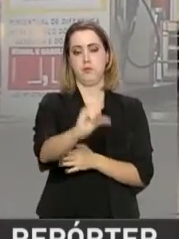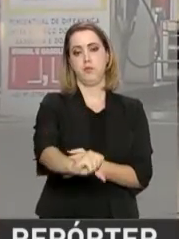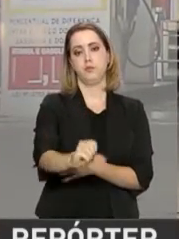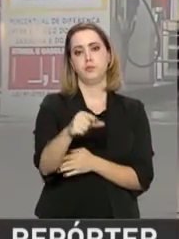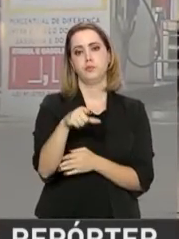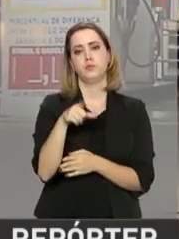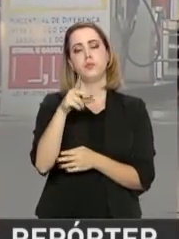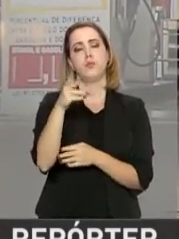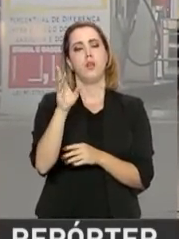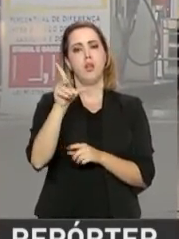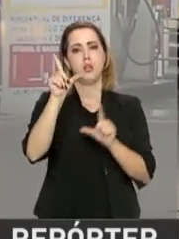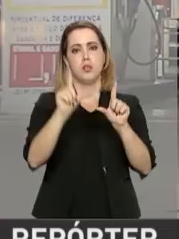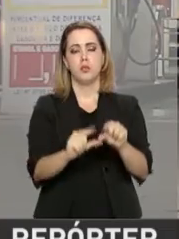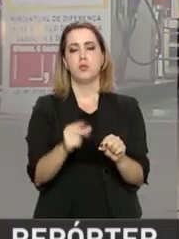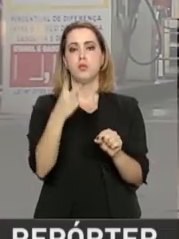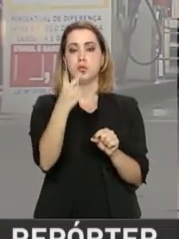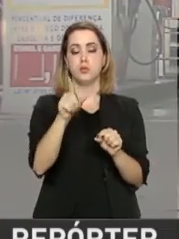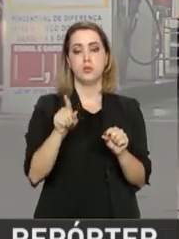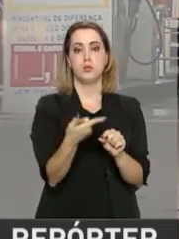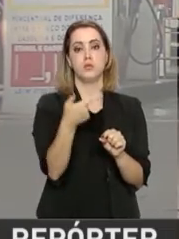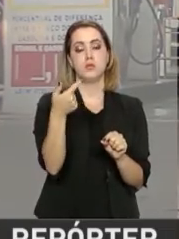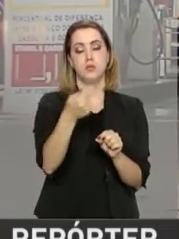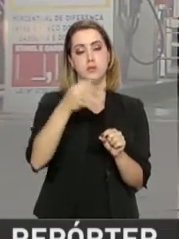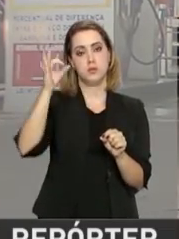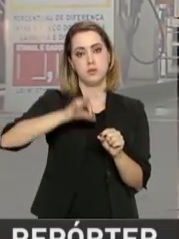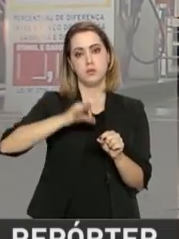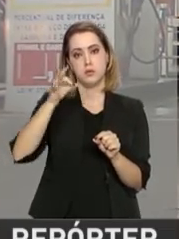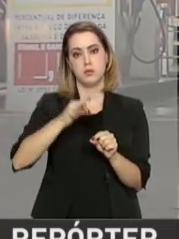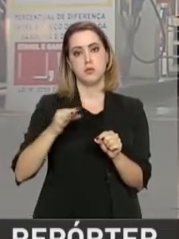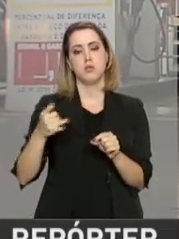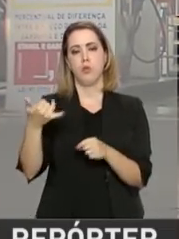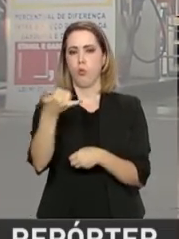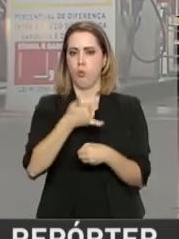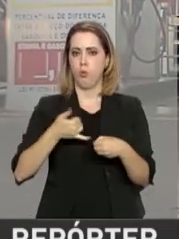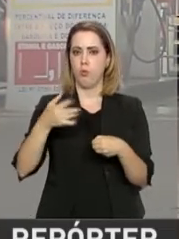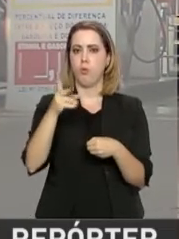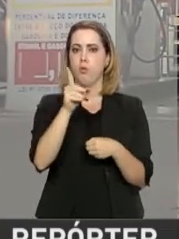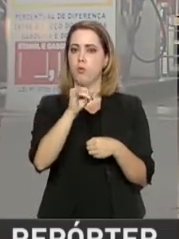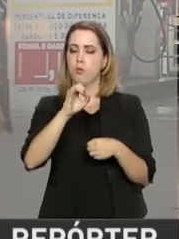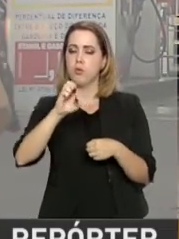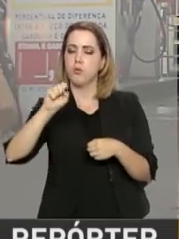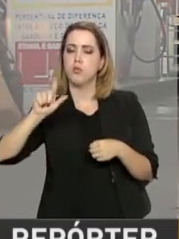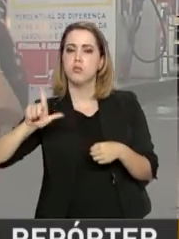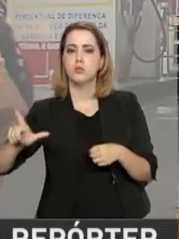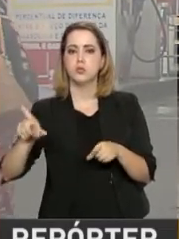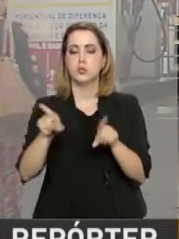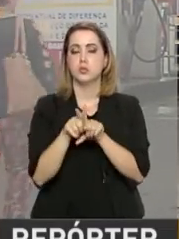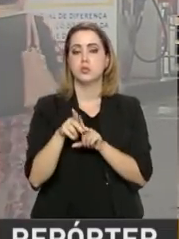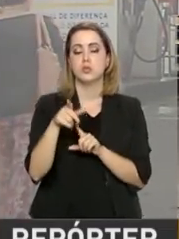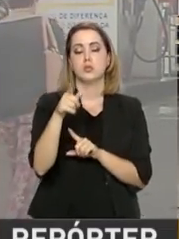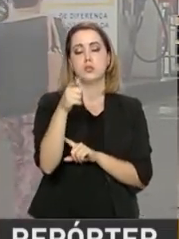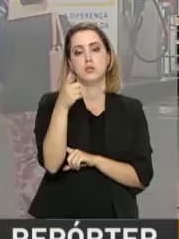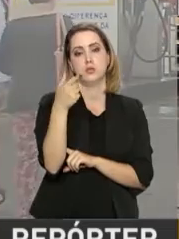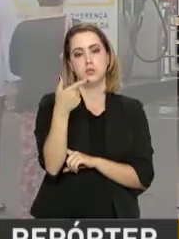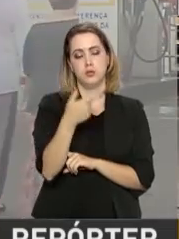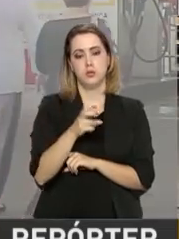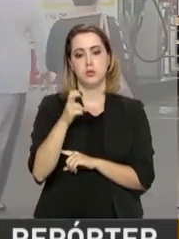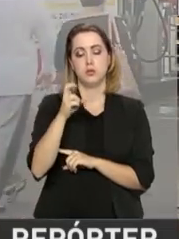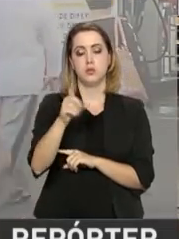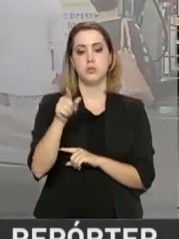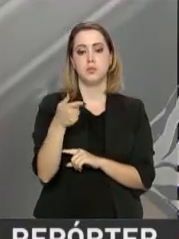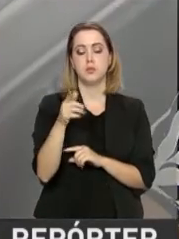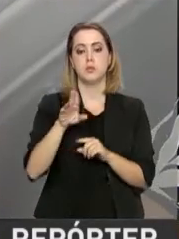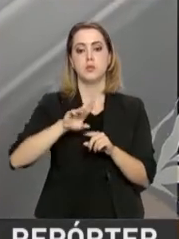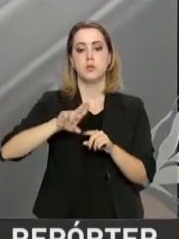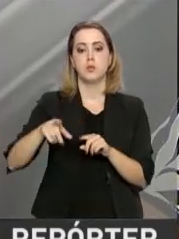de 2,7% no óleo diesel e 3,2% na gasolina e entra em vigor a partir do próximo